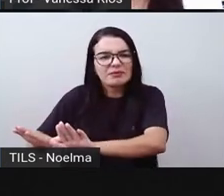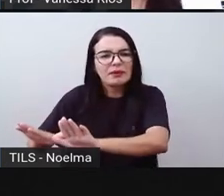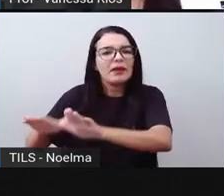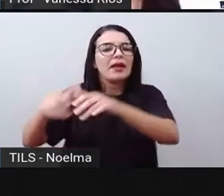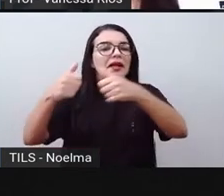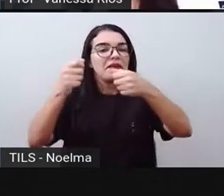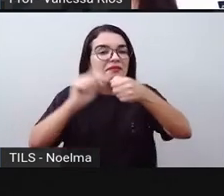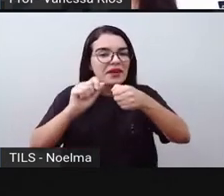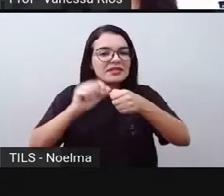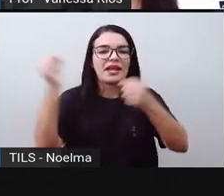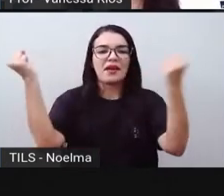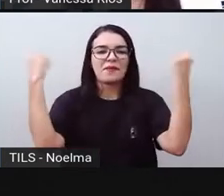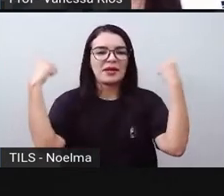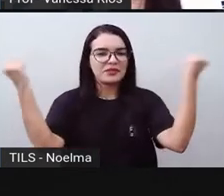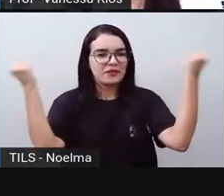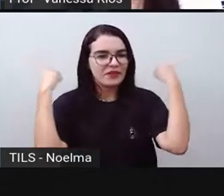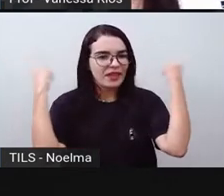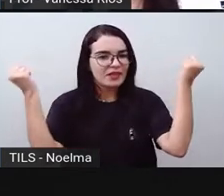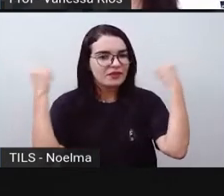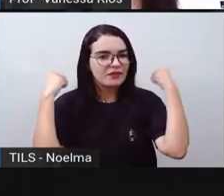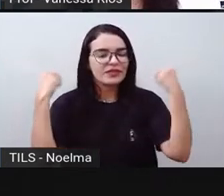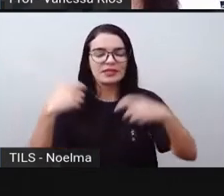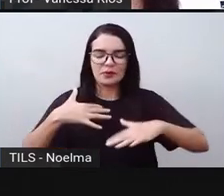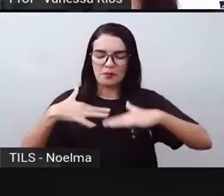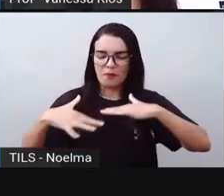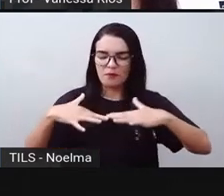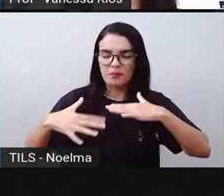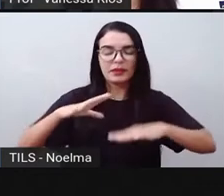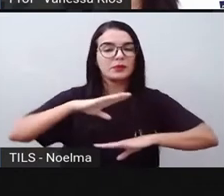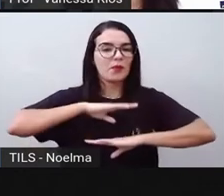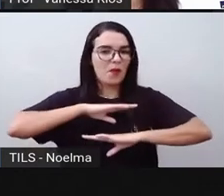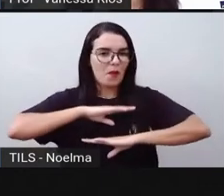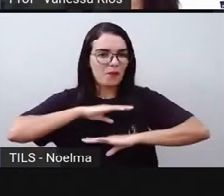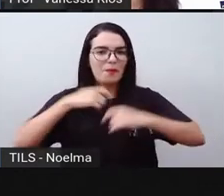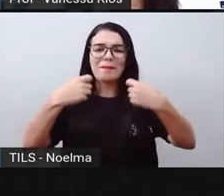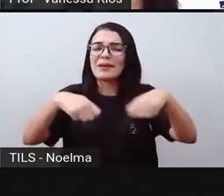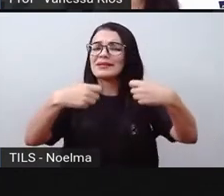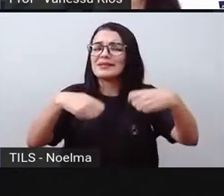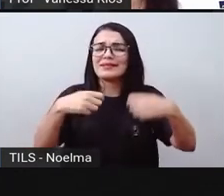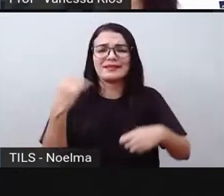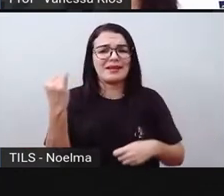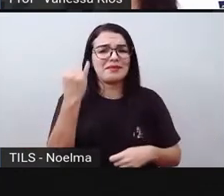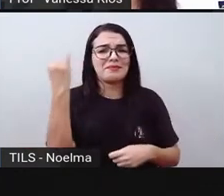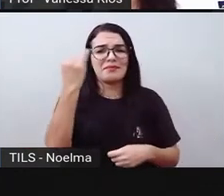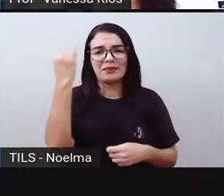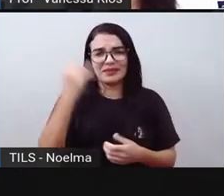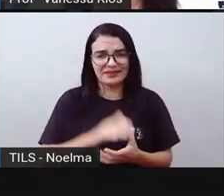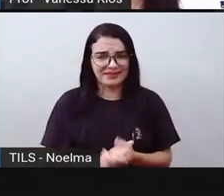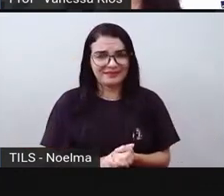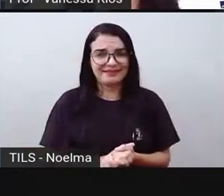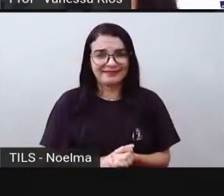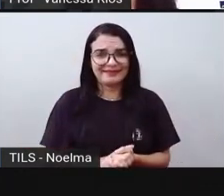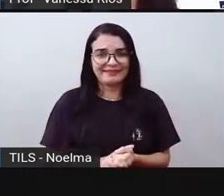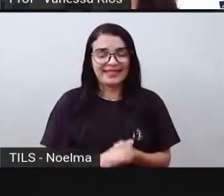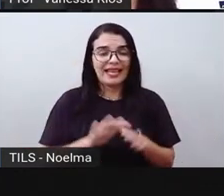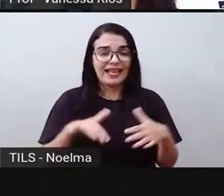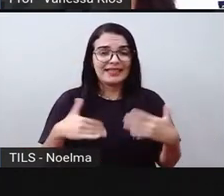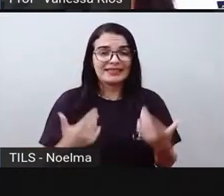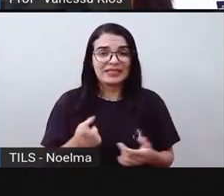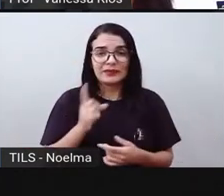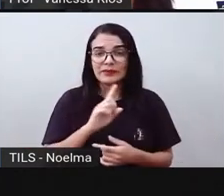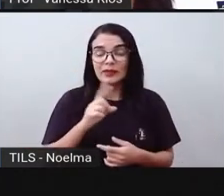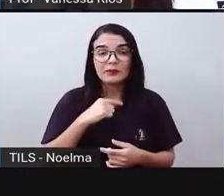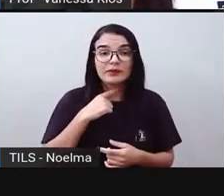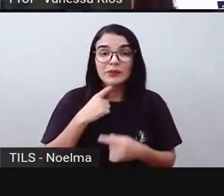de atividade física que movimente o nosso corpo. E aí não há dúvidas de que os